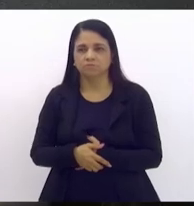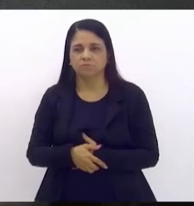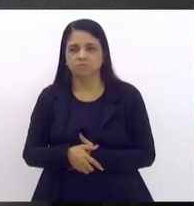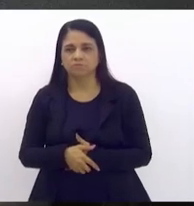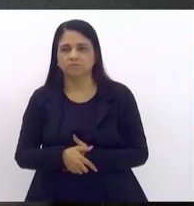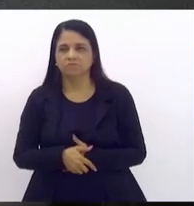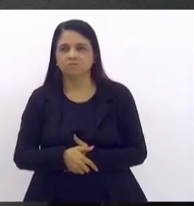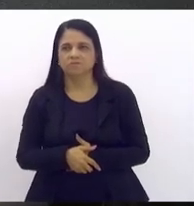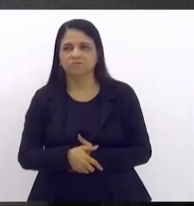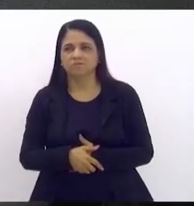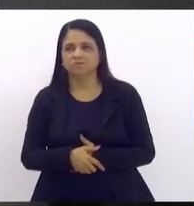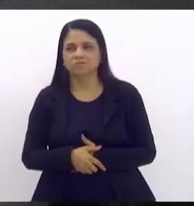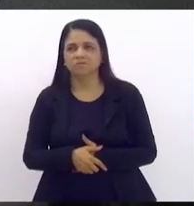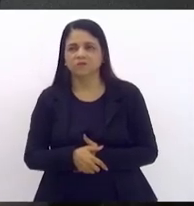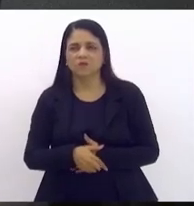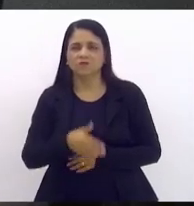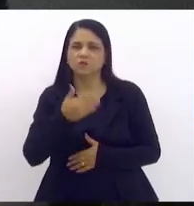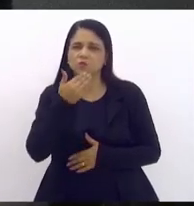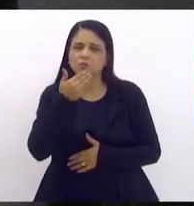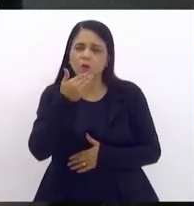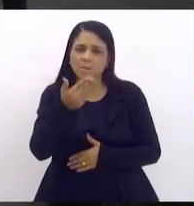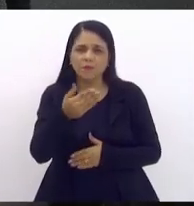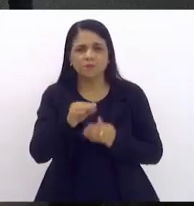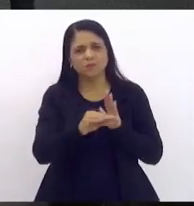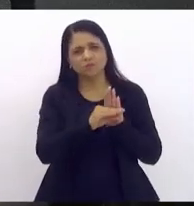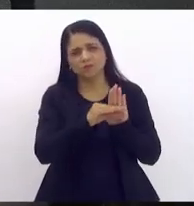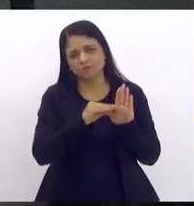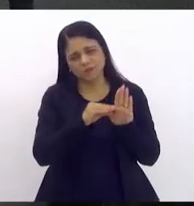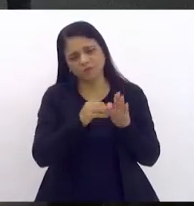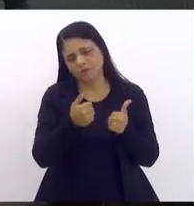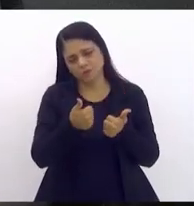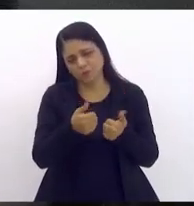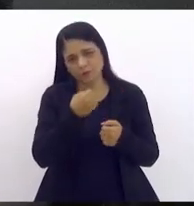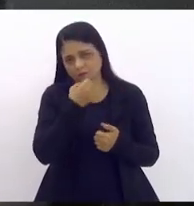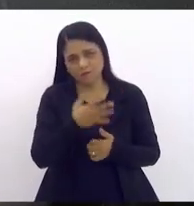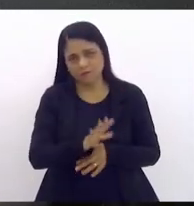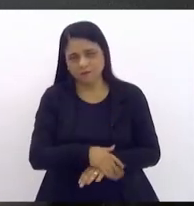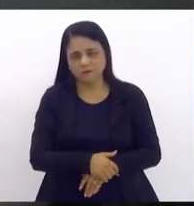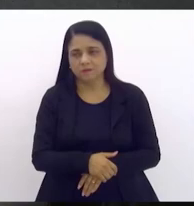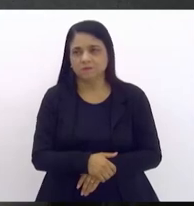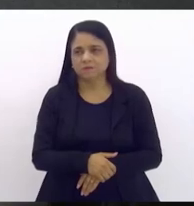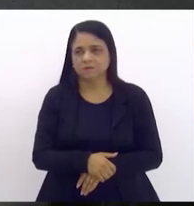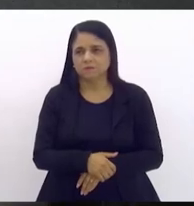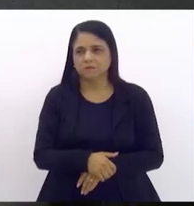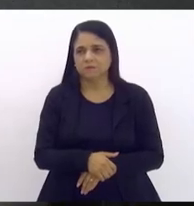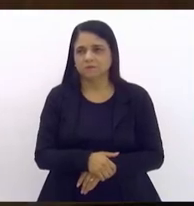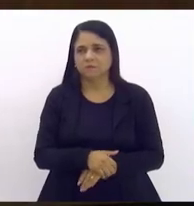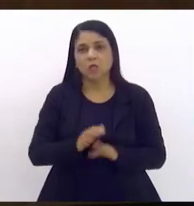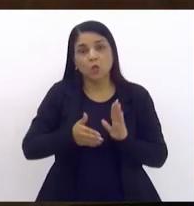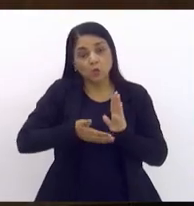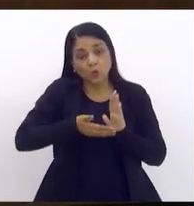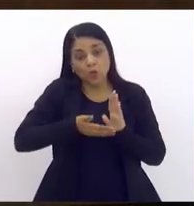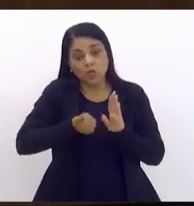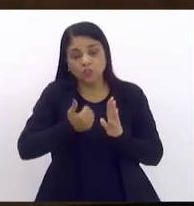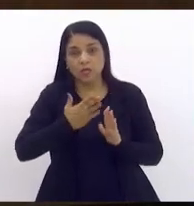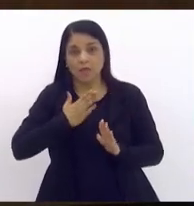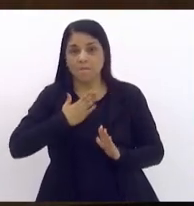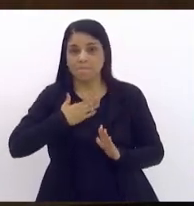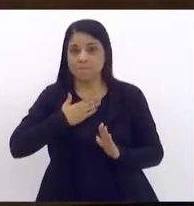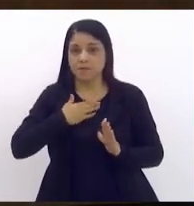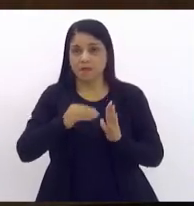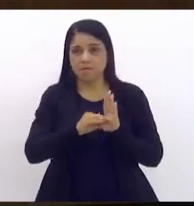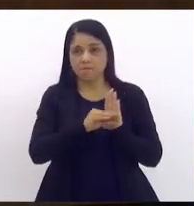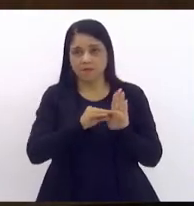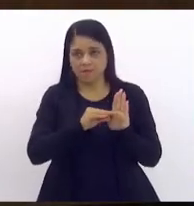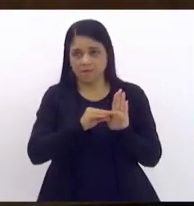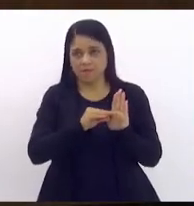Bom, eu fiz o apelo para não ter emenda, mas está tudo certo. Mas, retirou? Não, então, eu retirei as minhas